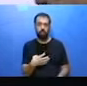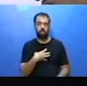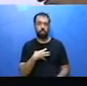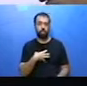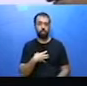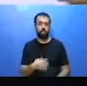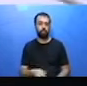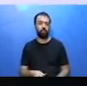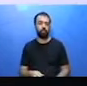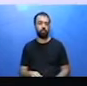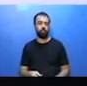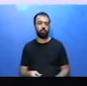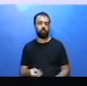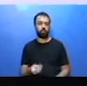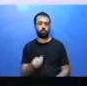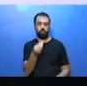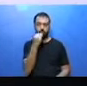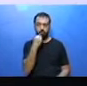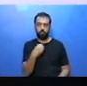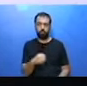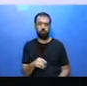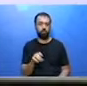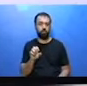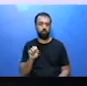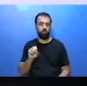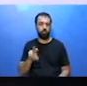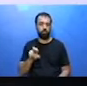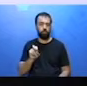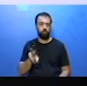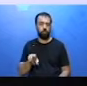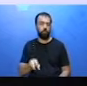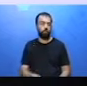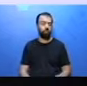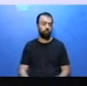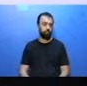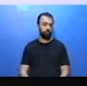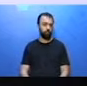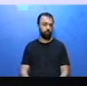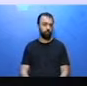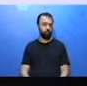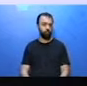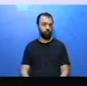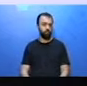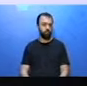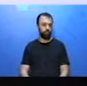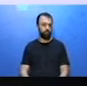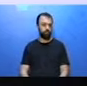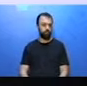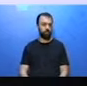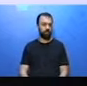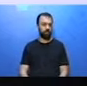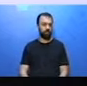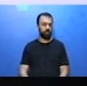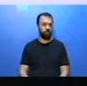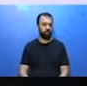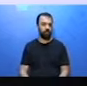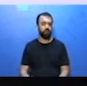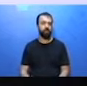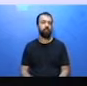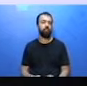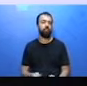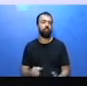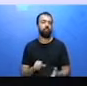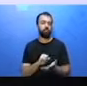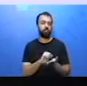foi a intoxicação tá então nós resolvemos trazer isso aqui para vocês porque são questões